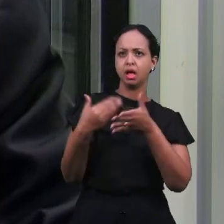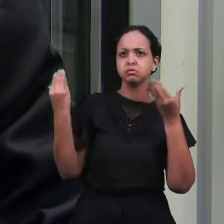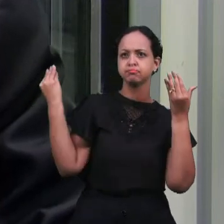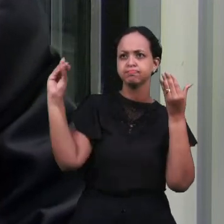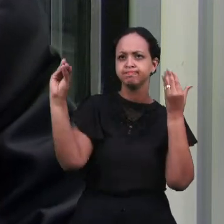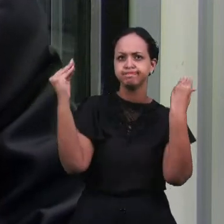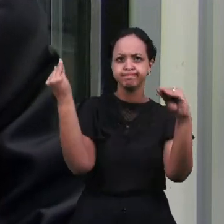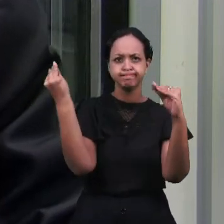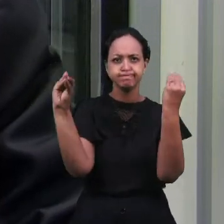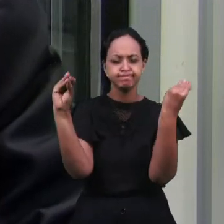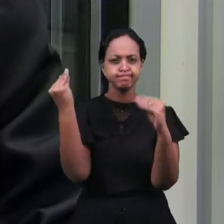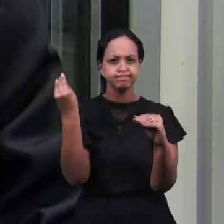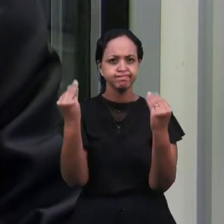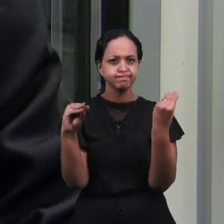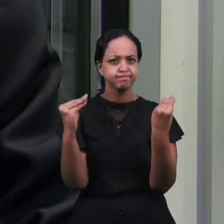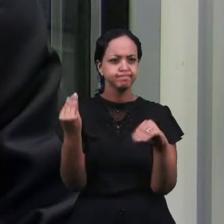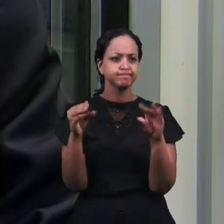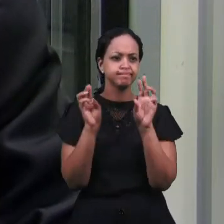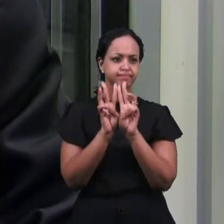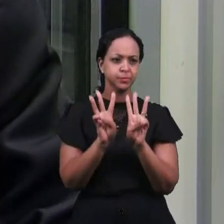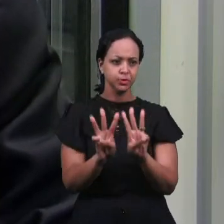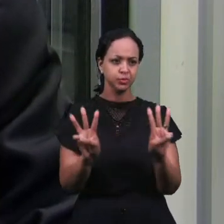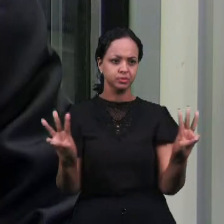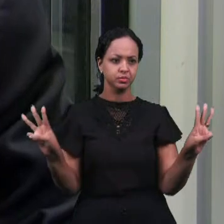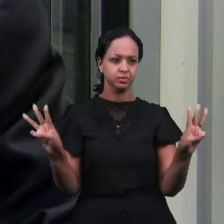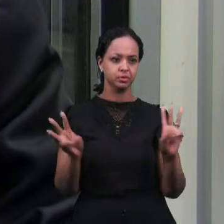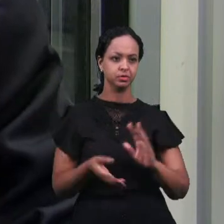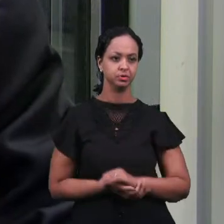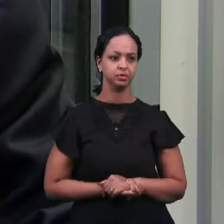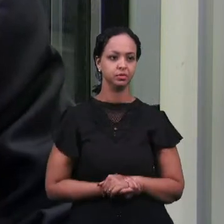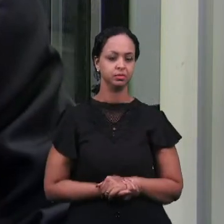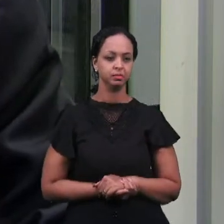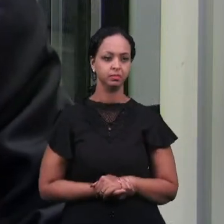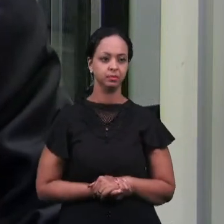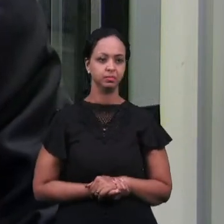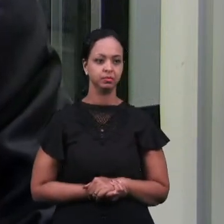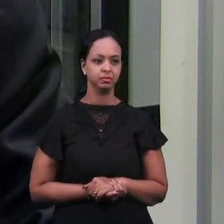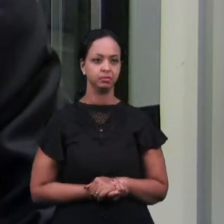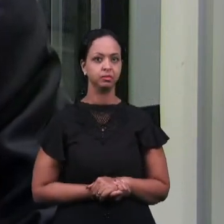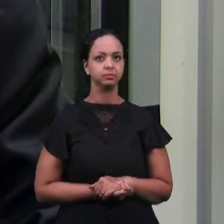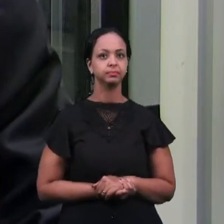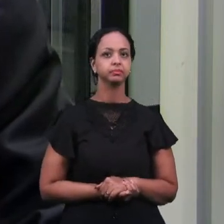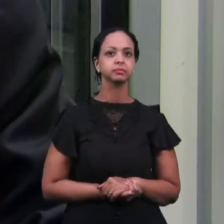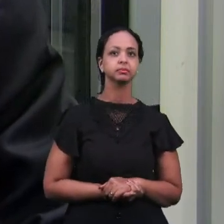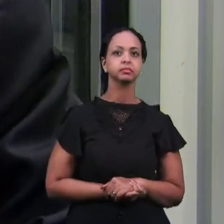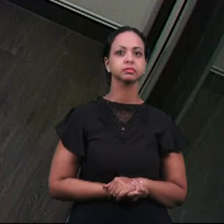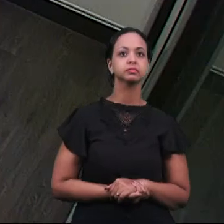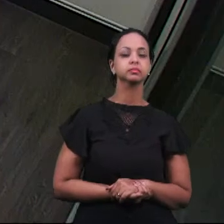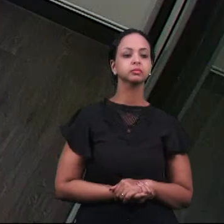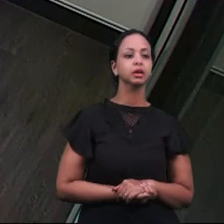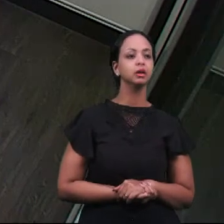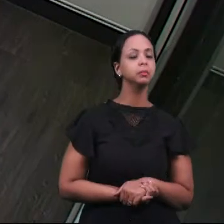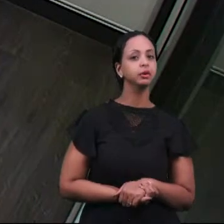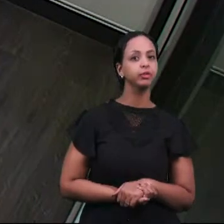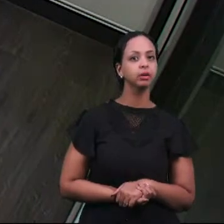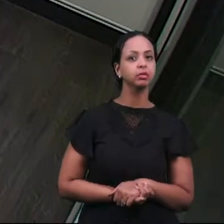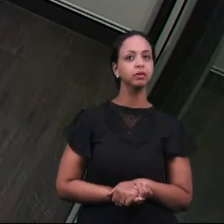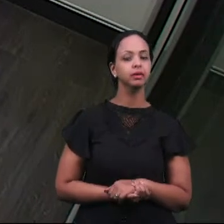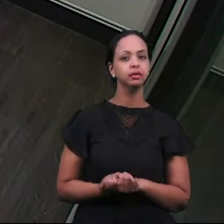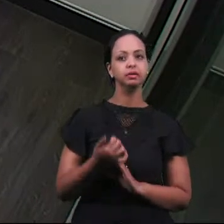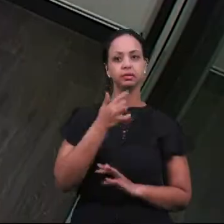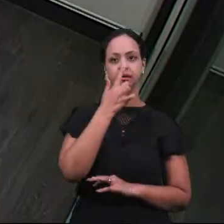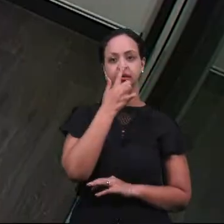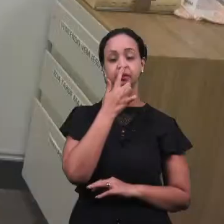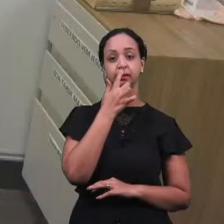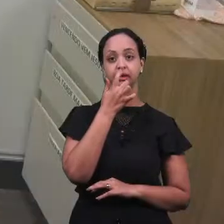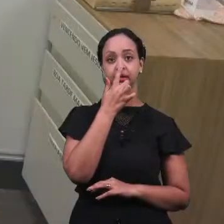é quando é gravado também, né? Agora várias igrejas já estão no presencial. E o interessante é que se trabalha com crianças, quer